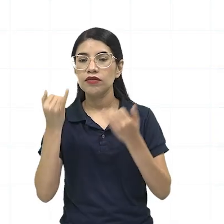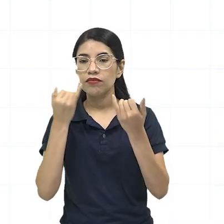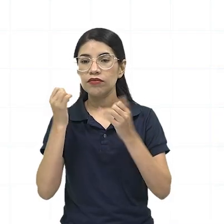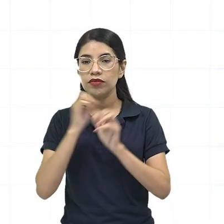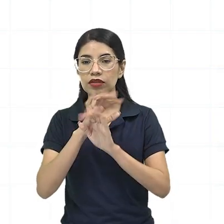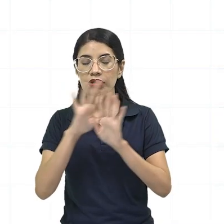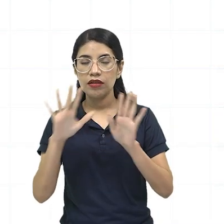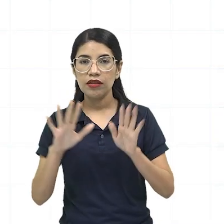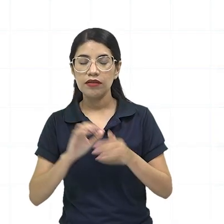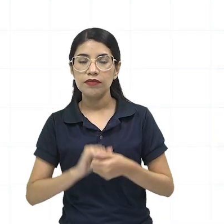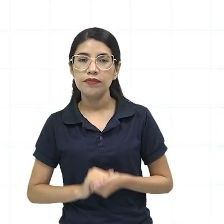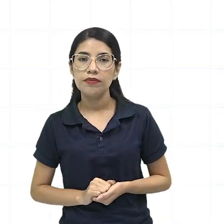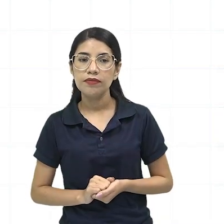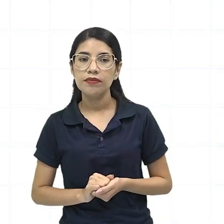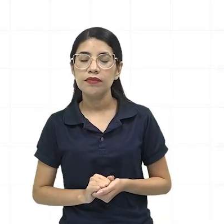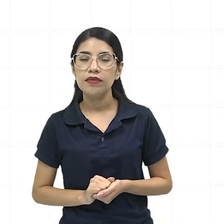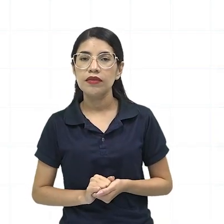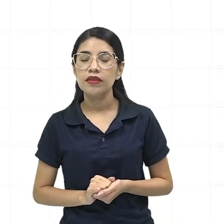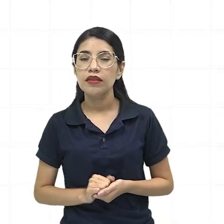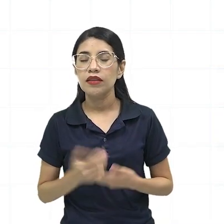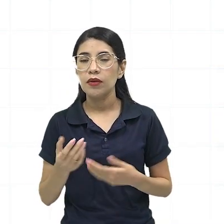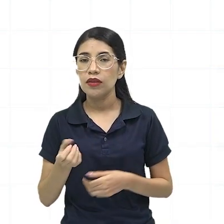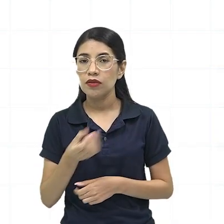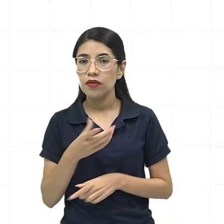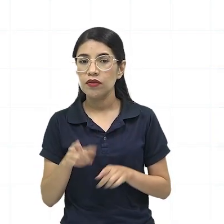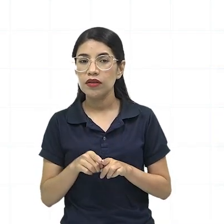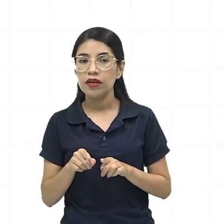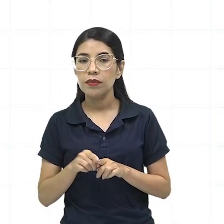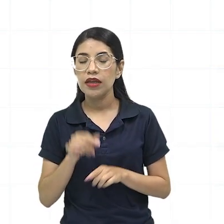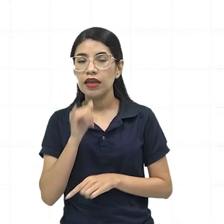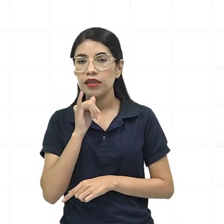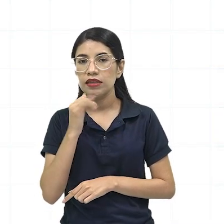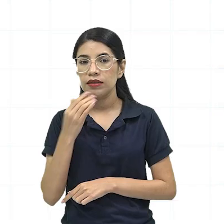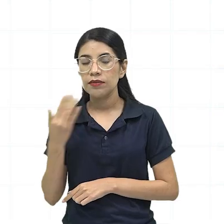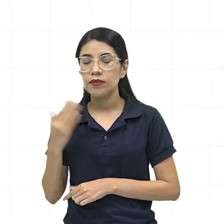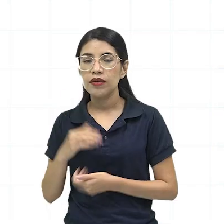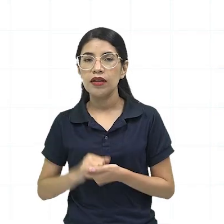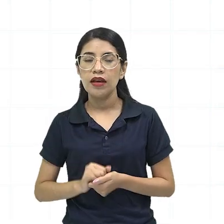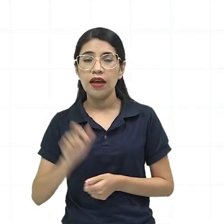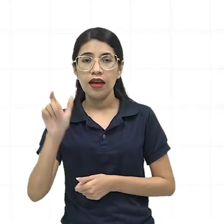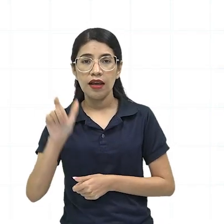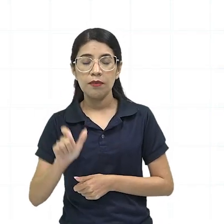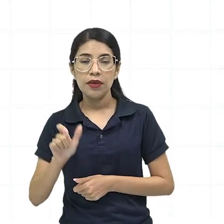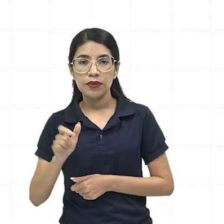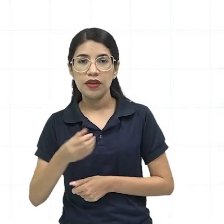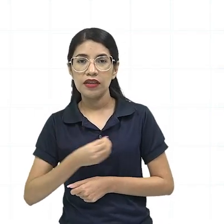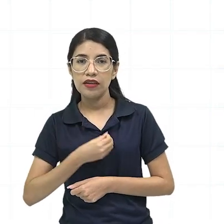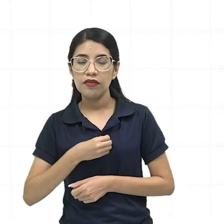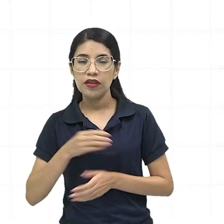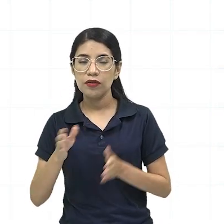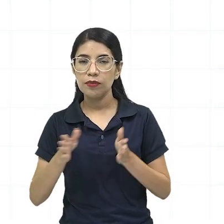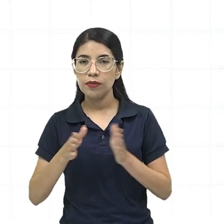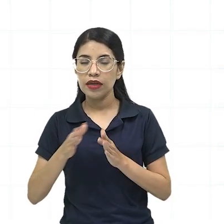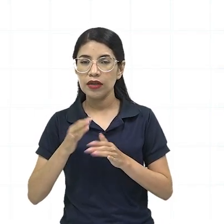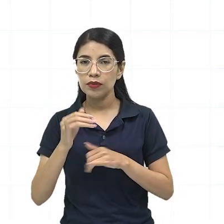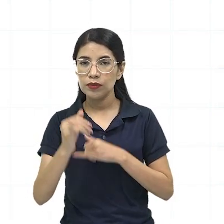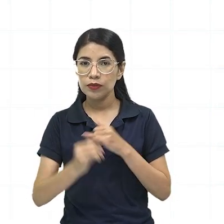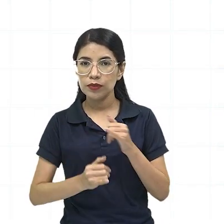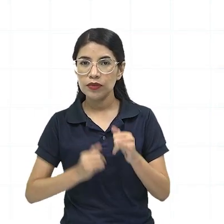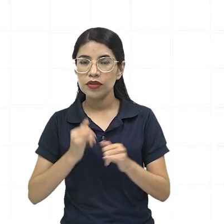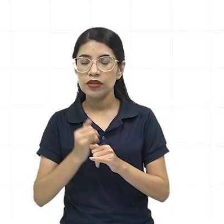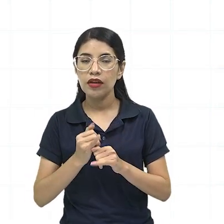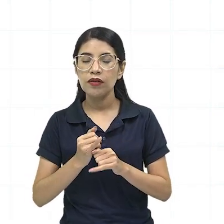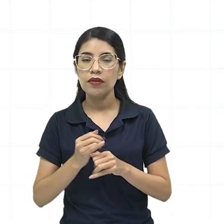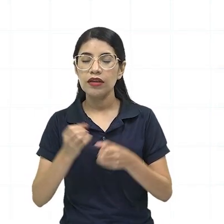bem interessante, bem contemporâneo, né? Nós temos aqui o cidadão na era digital, falando um pouquinho sobre o comportamento